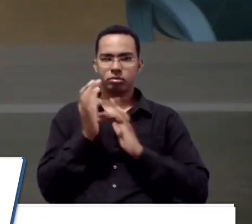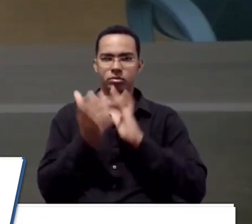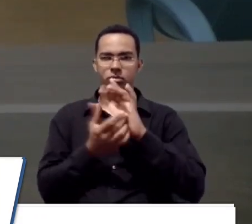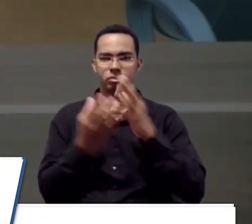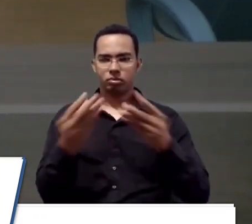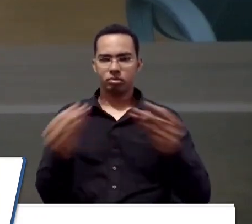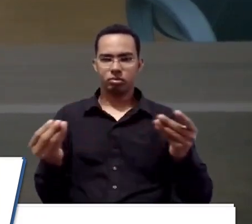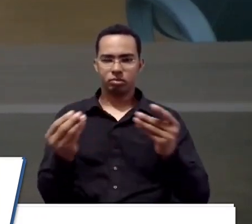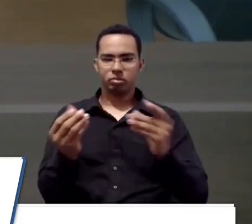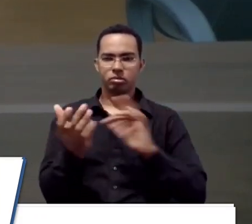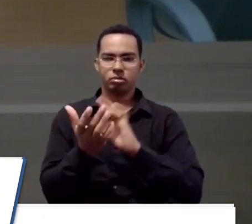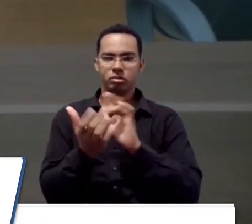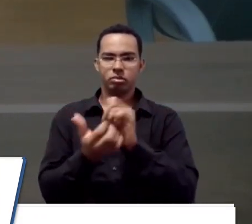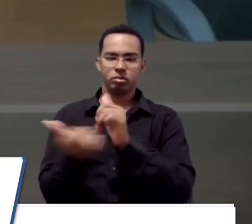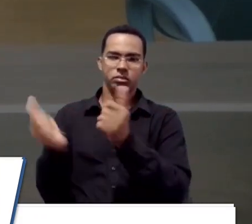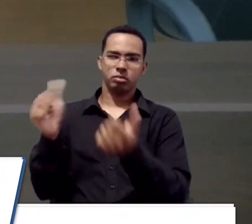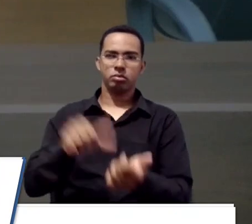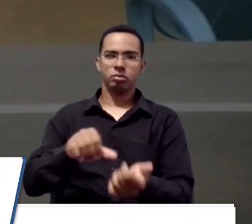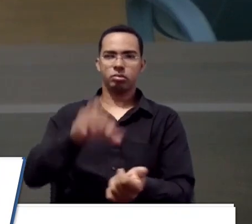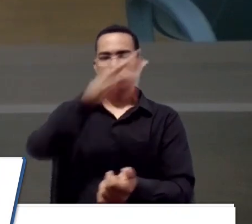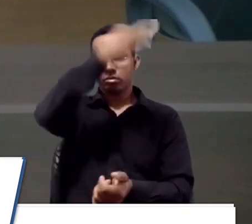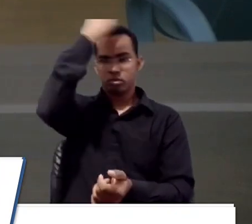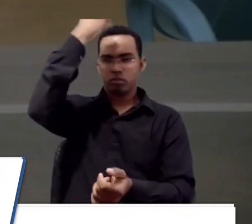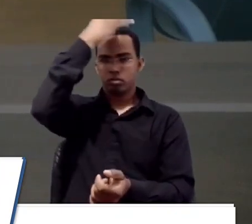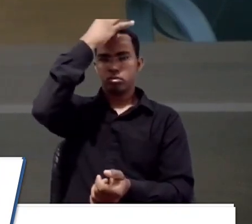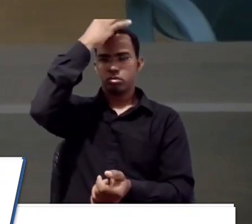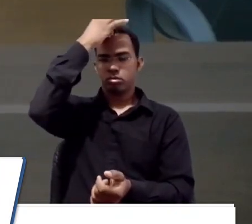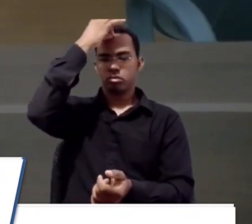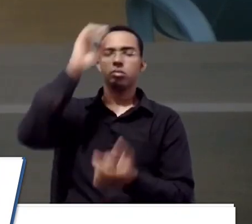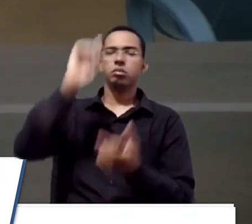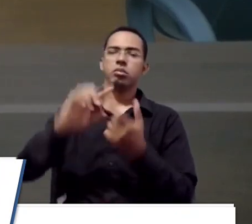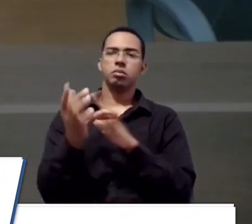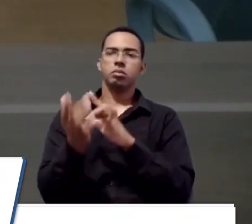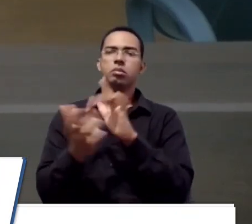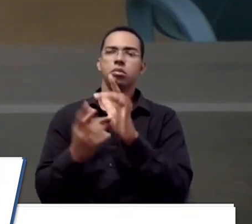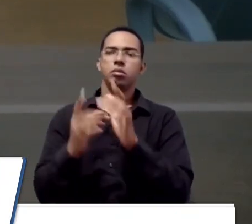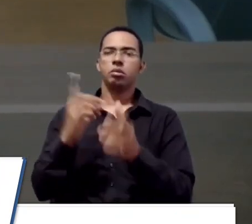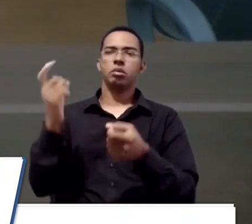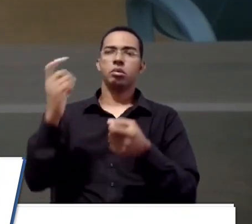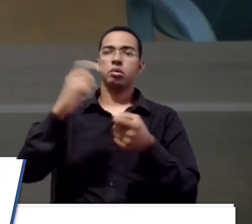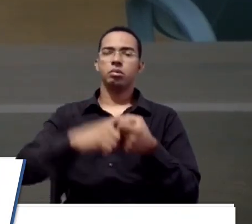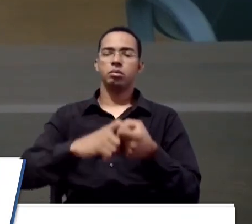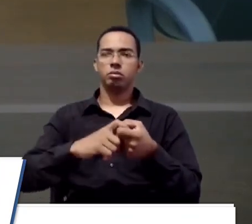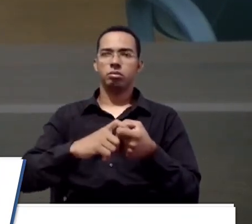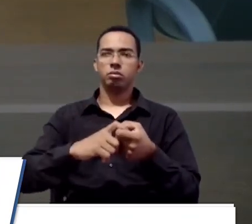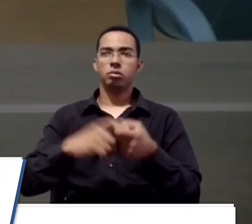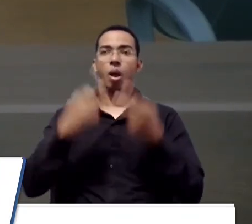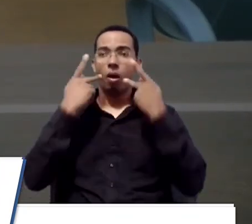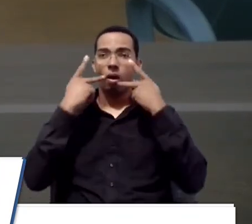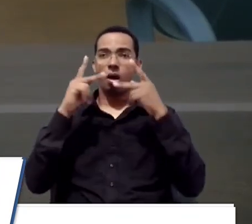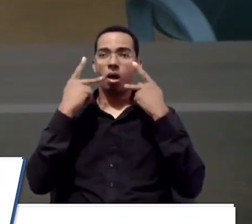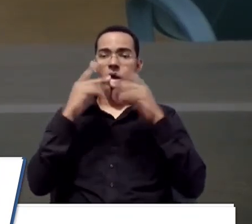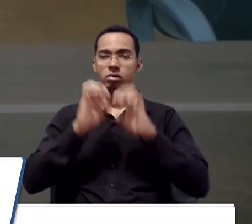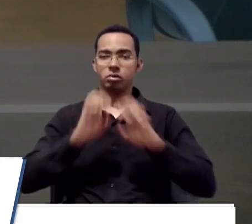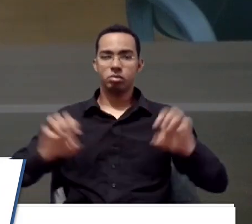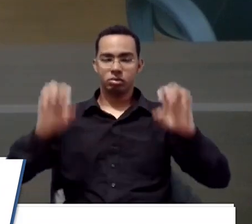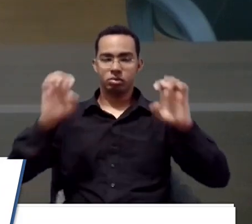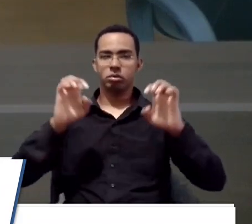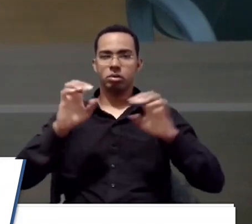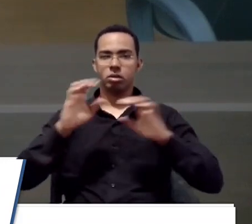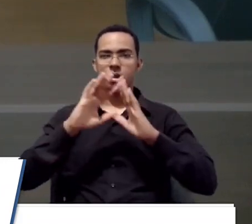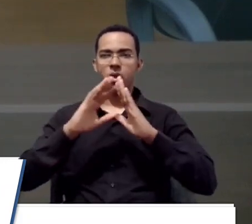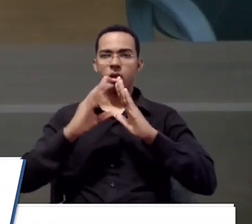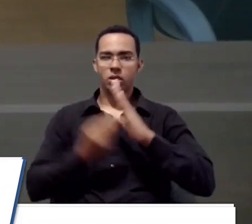Jesus batiza no Espírito Santo e Jesus voltará. Além da pregação do Evangelho, a Igreja